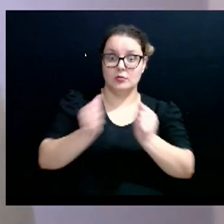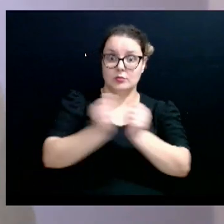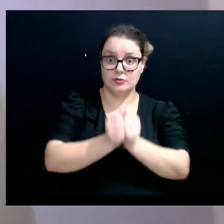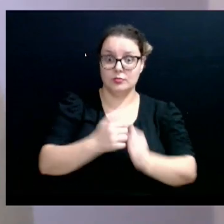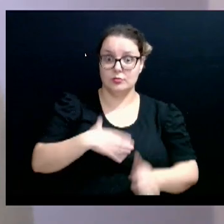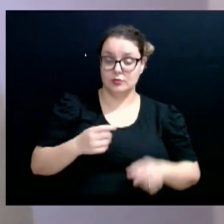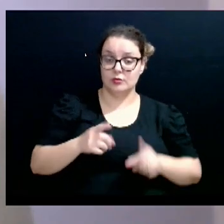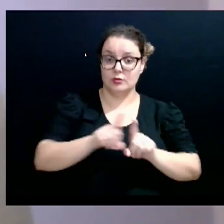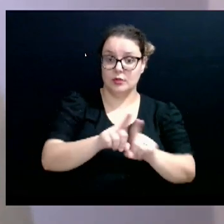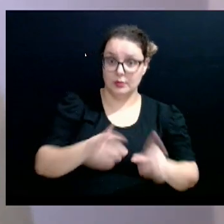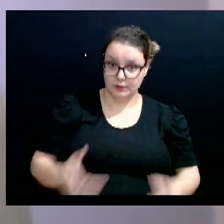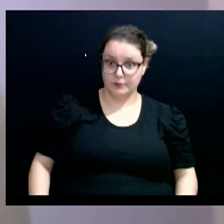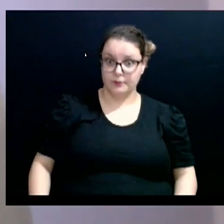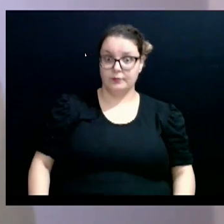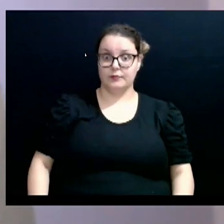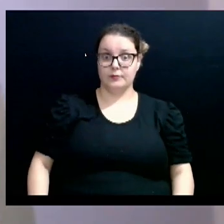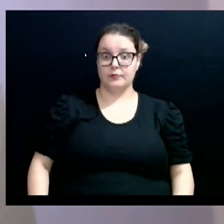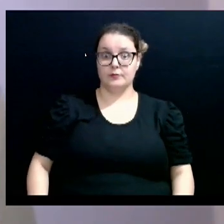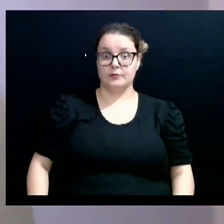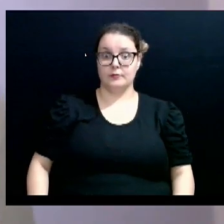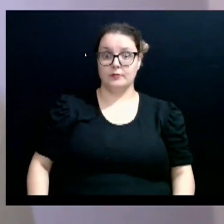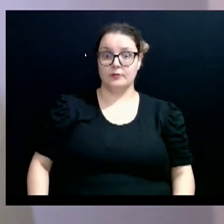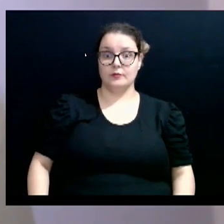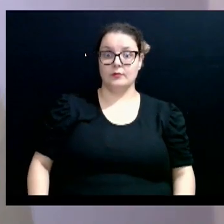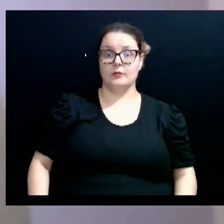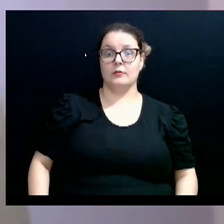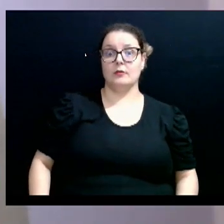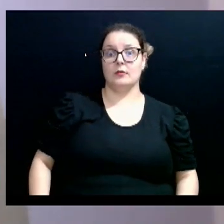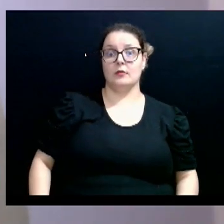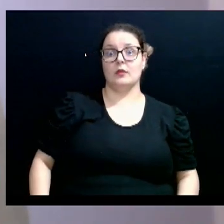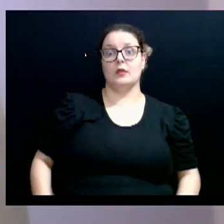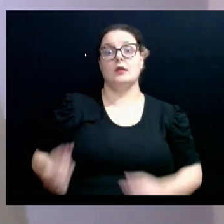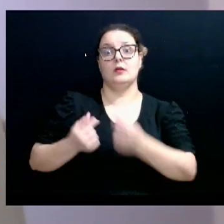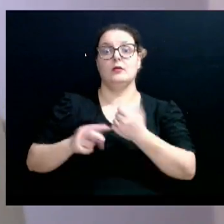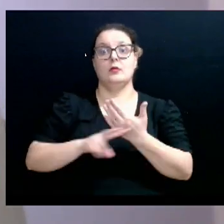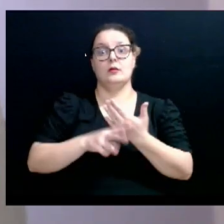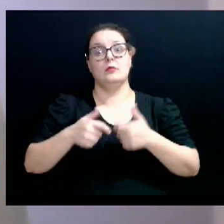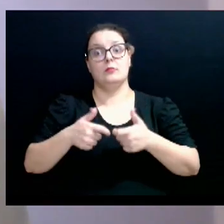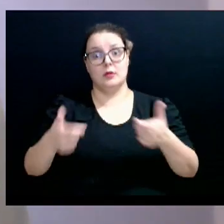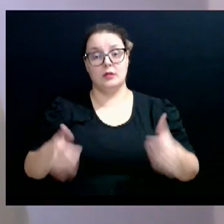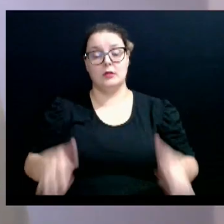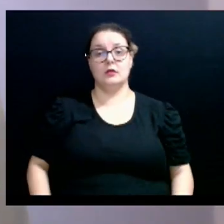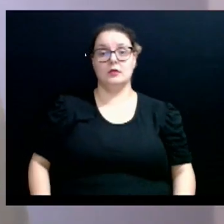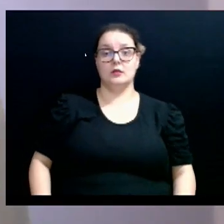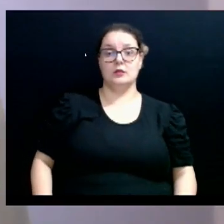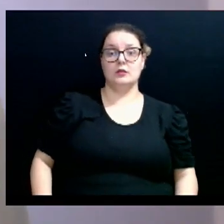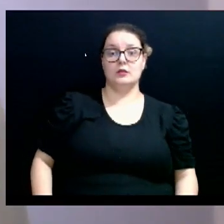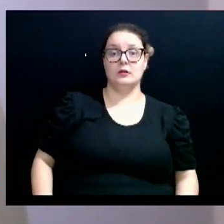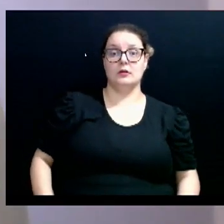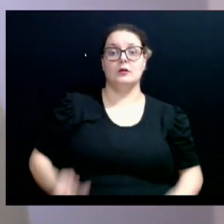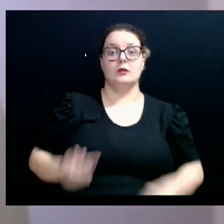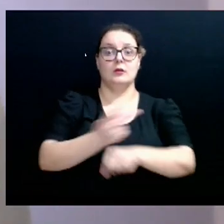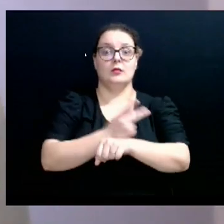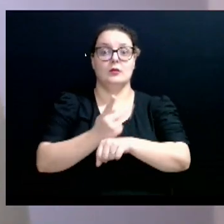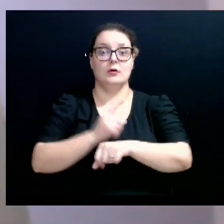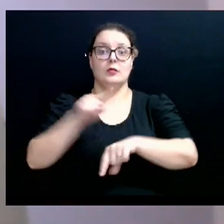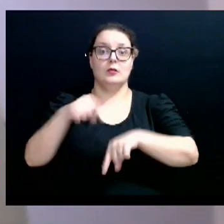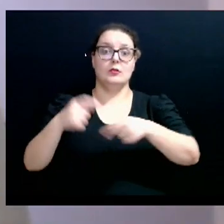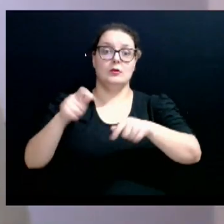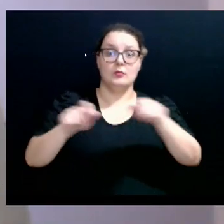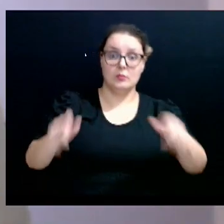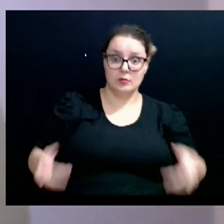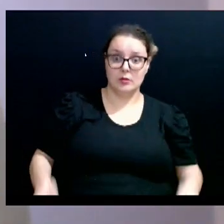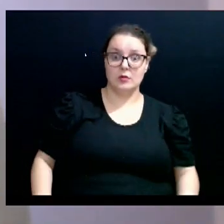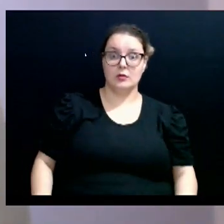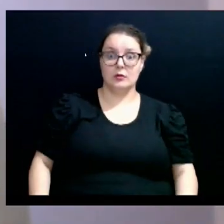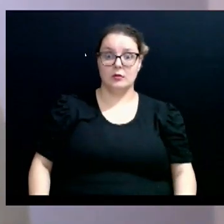de essa parte financeira fica mais afetada ainda, então elas precisam procurar outras pessoas para